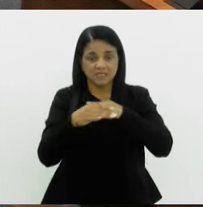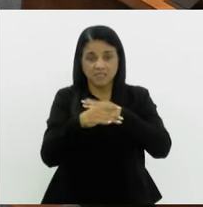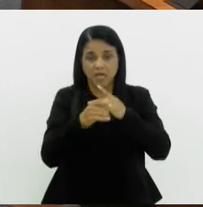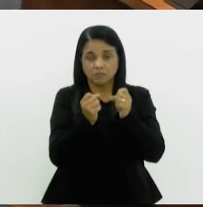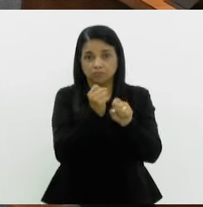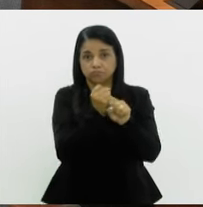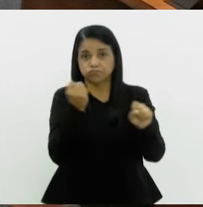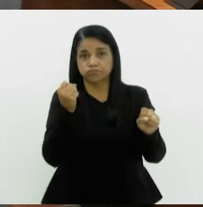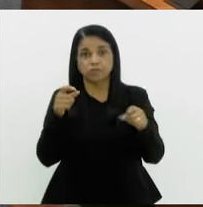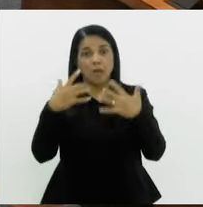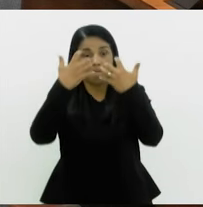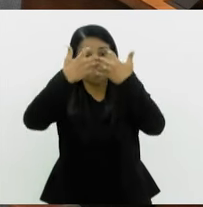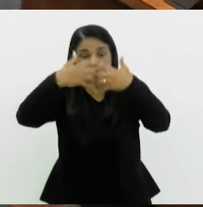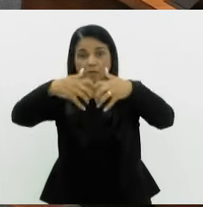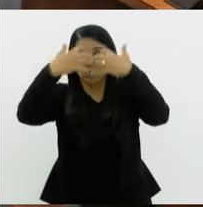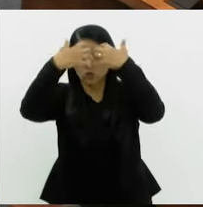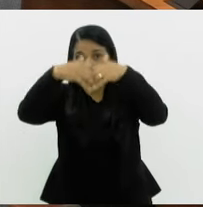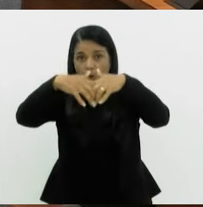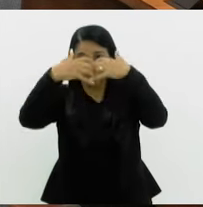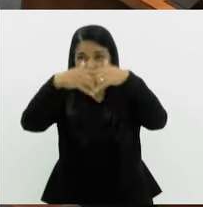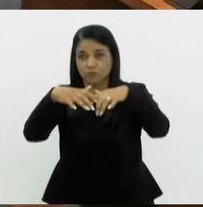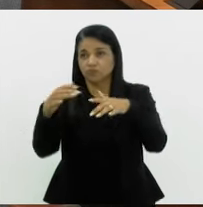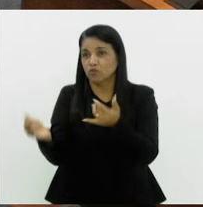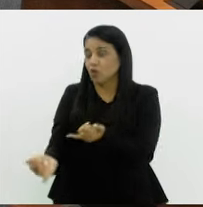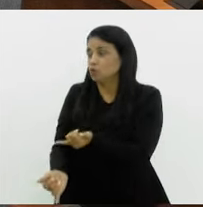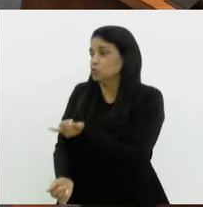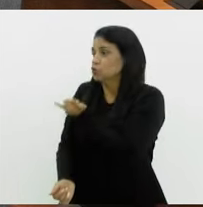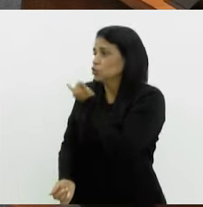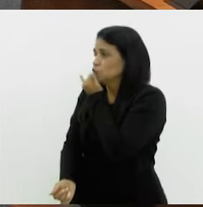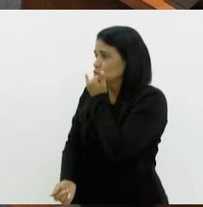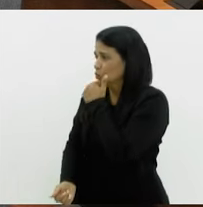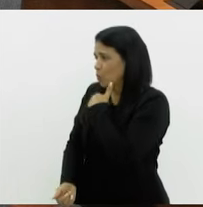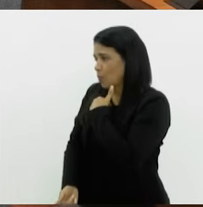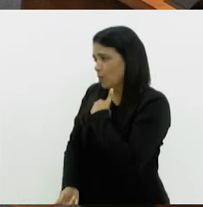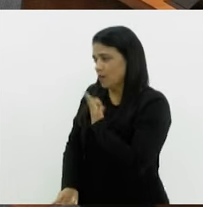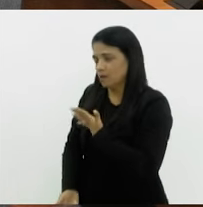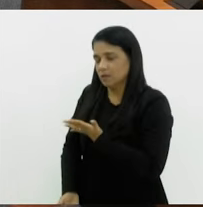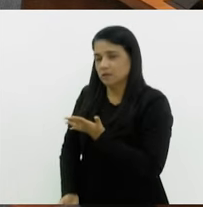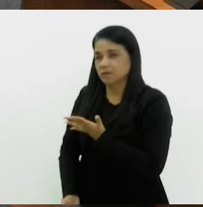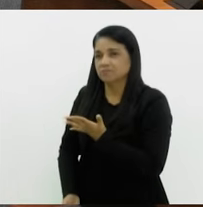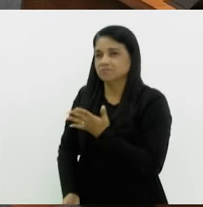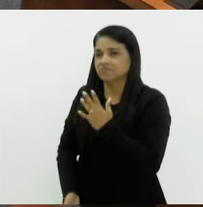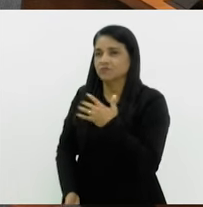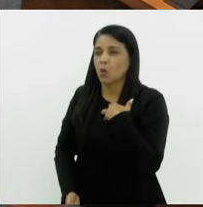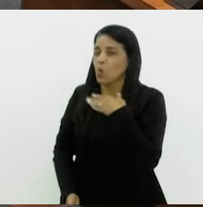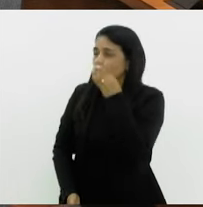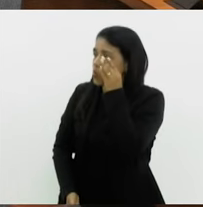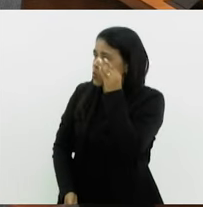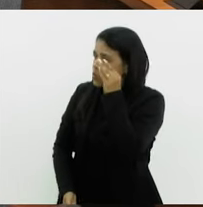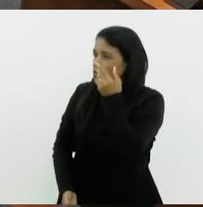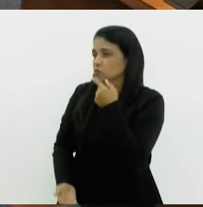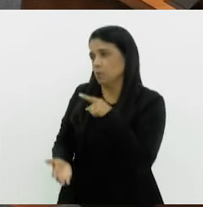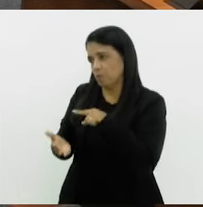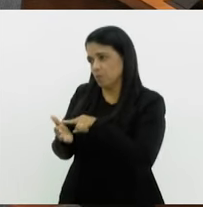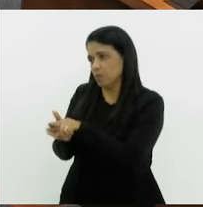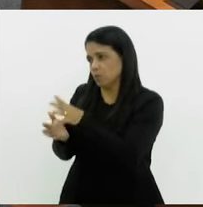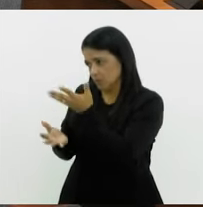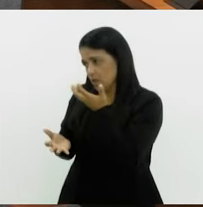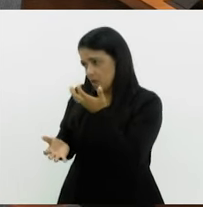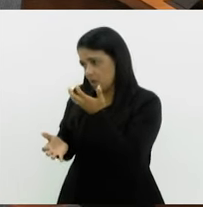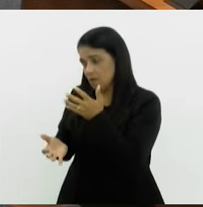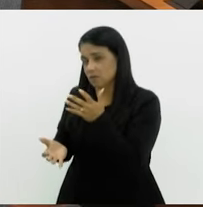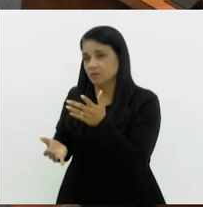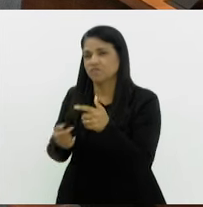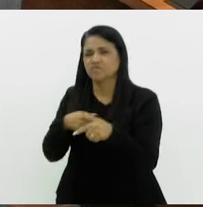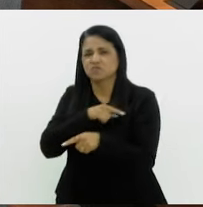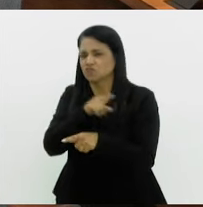É, eu já estourei, desculpe, mas só para uma coisa curiosa. Todo mundo